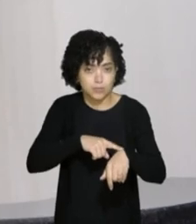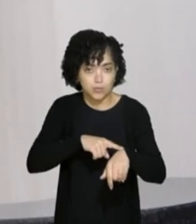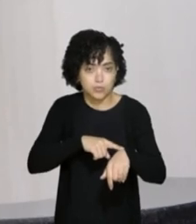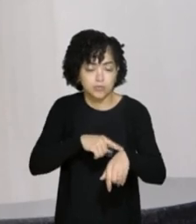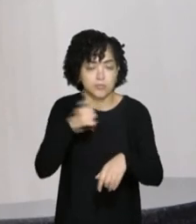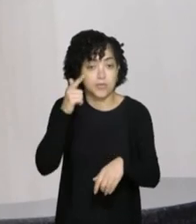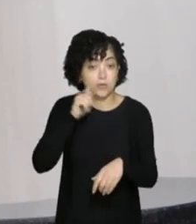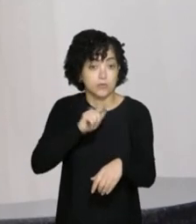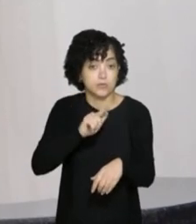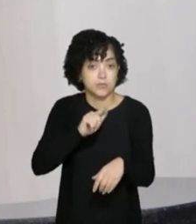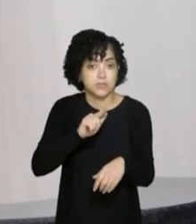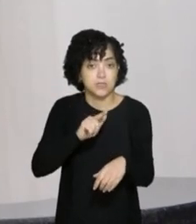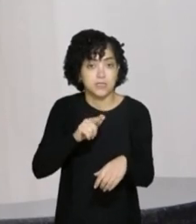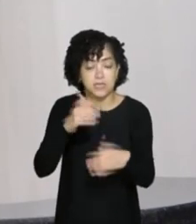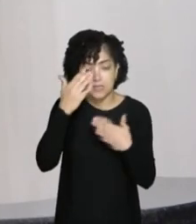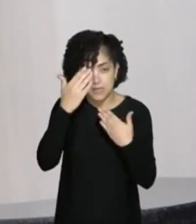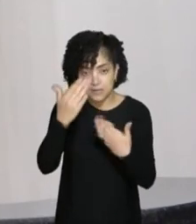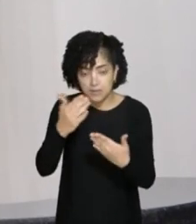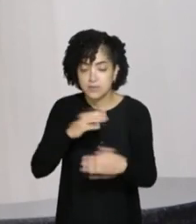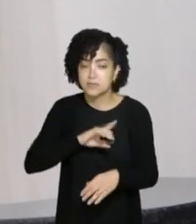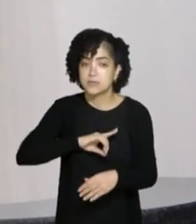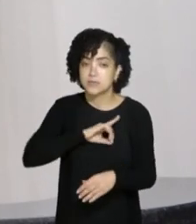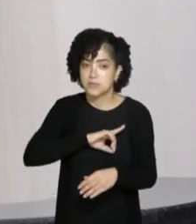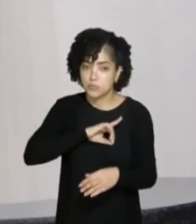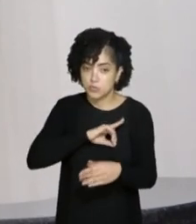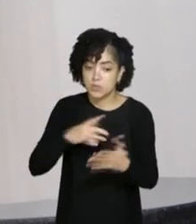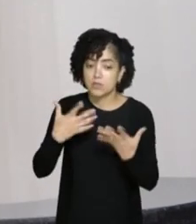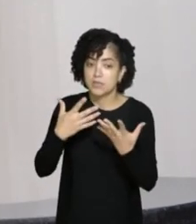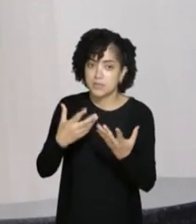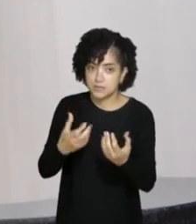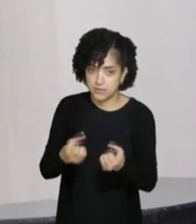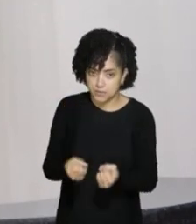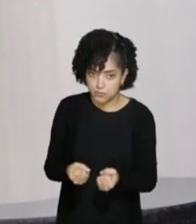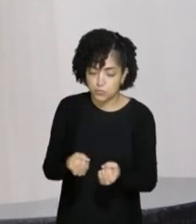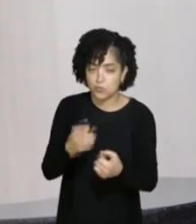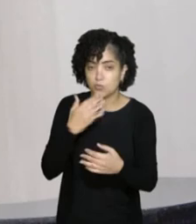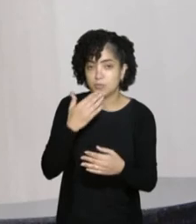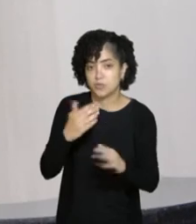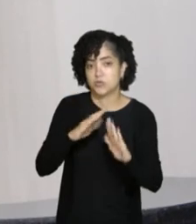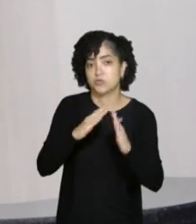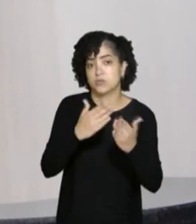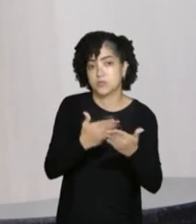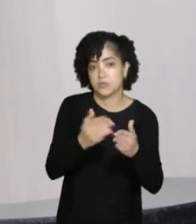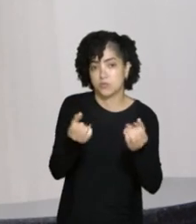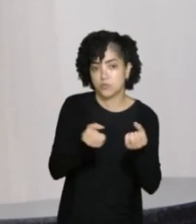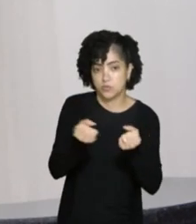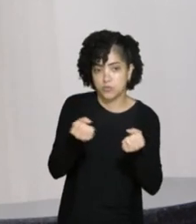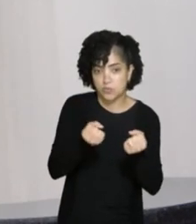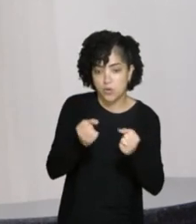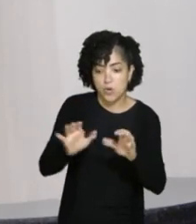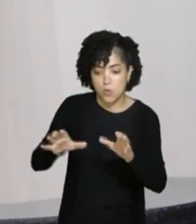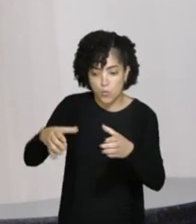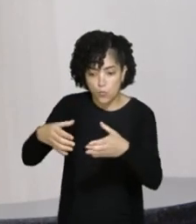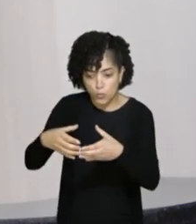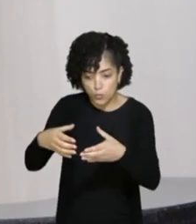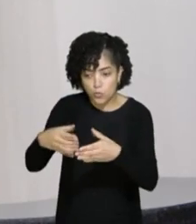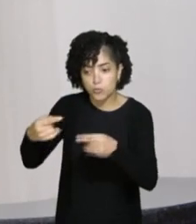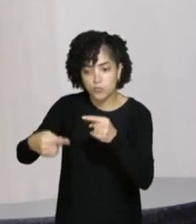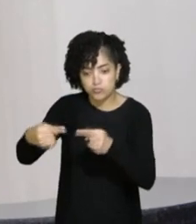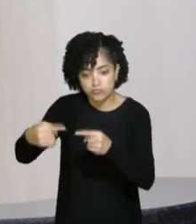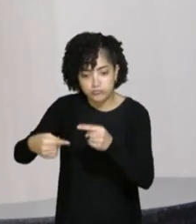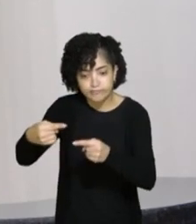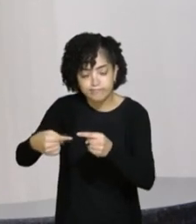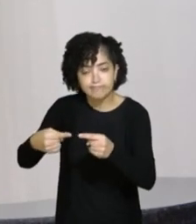Sandra, que acolheu a reivindicação das autoescolas e se propôs a formar um grupo de discussão de trabalho para que